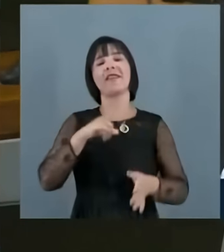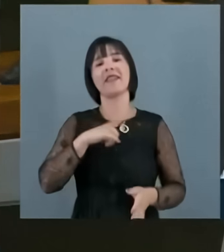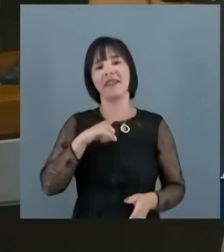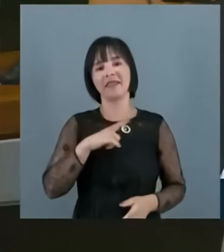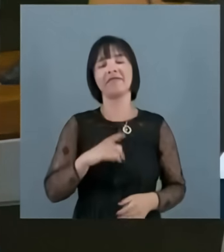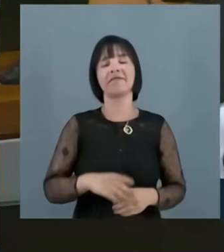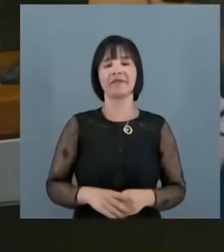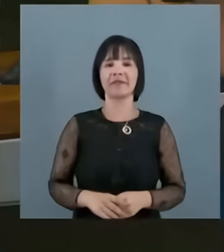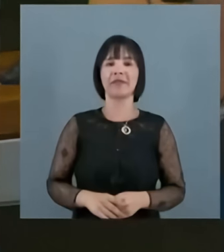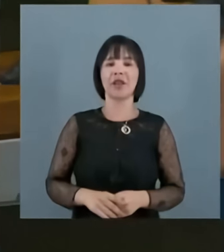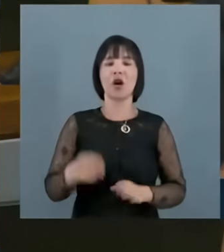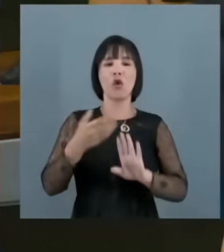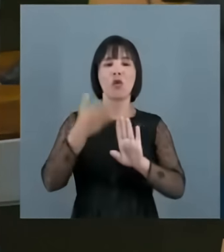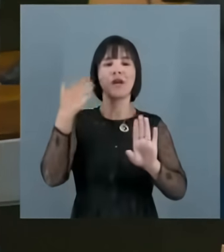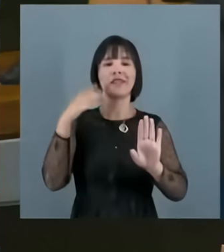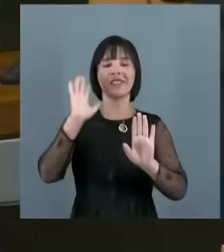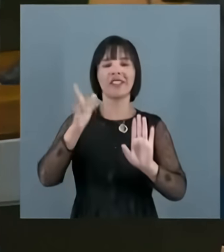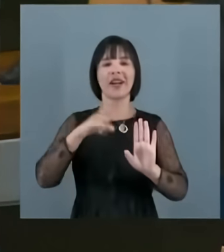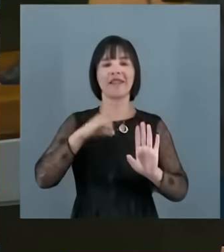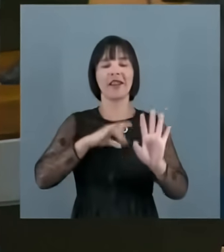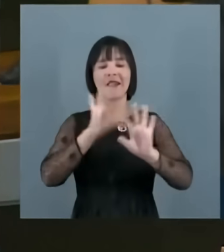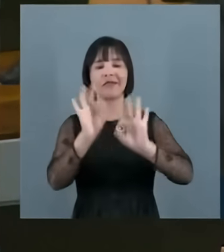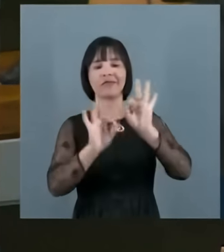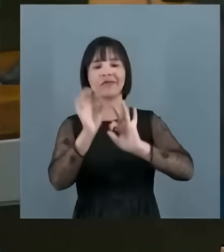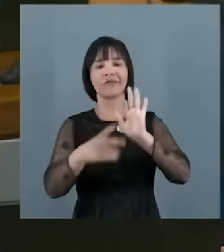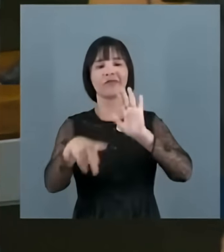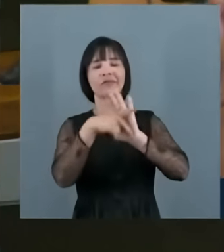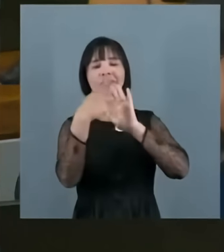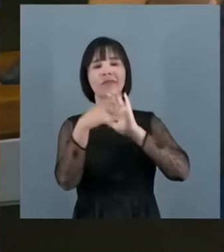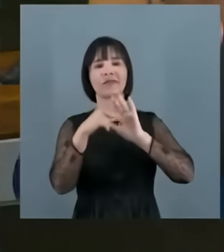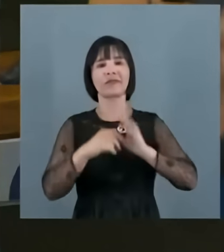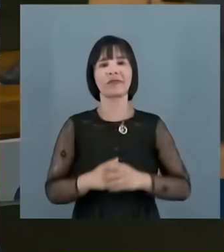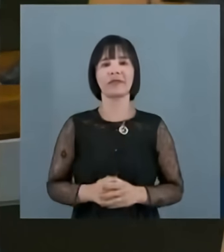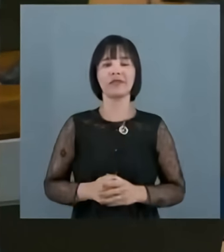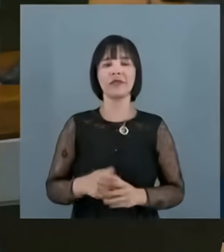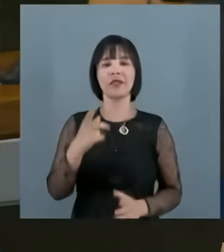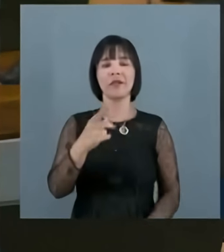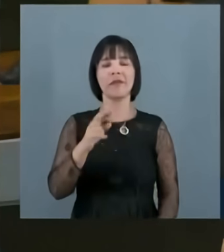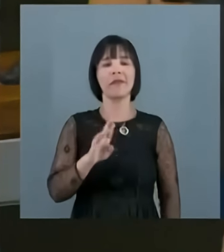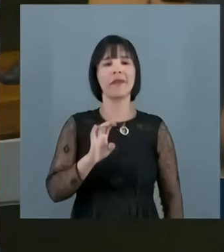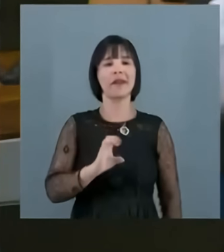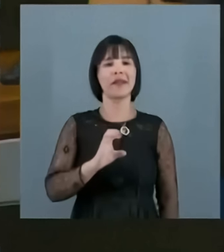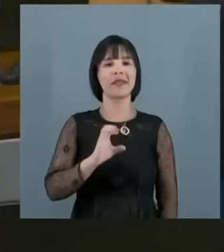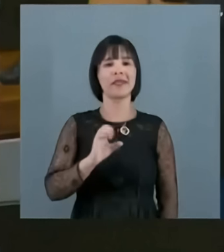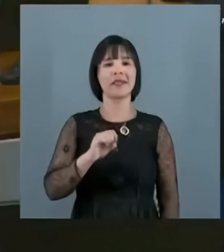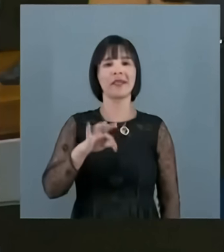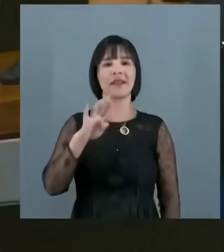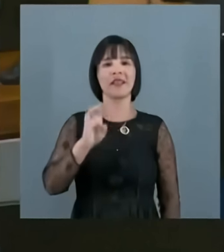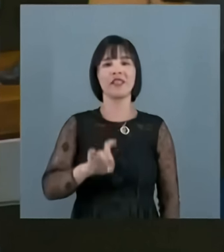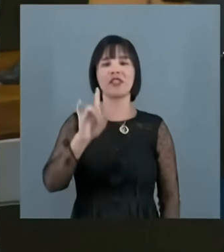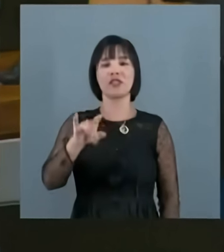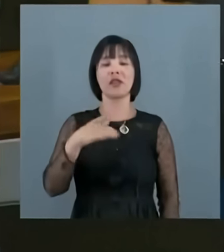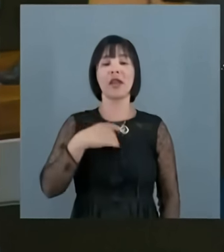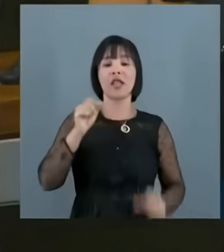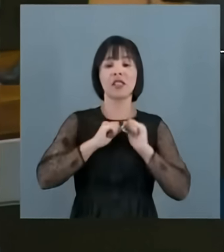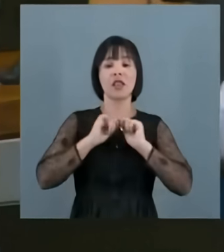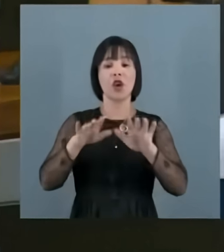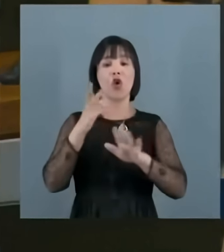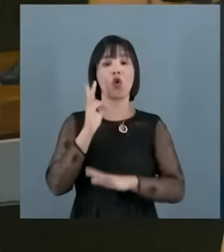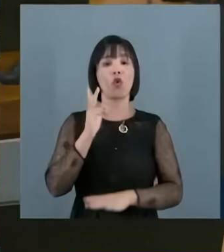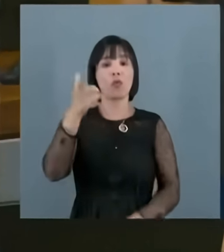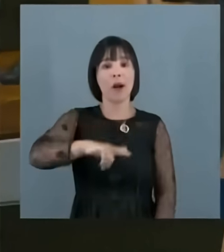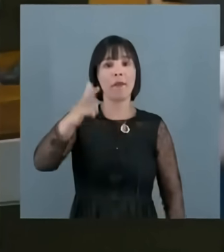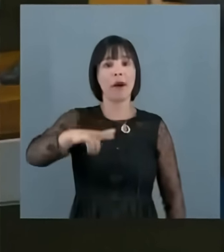precedente. Existe. E foi aberto por ele mesmo. O precedente é dele. Se isso perpetuar,